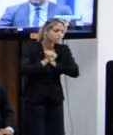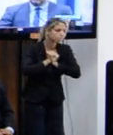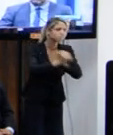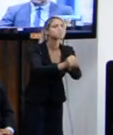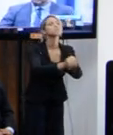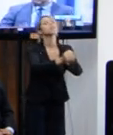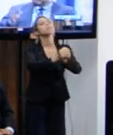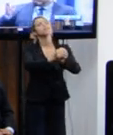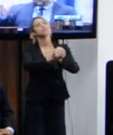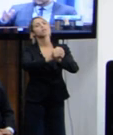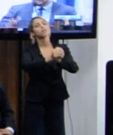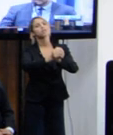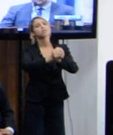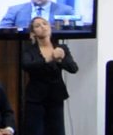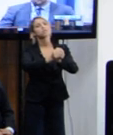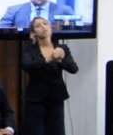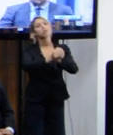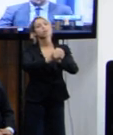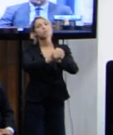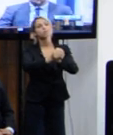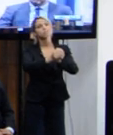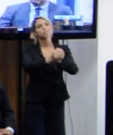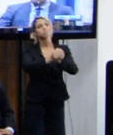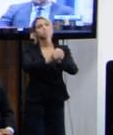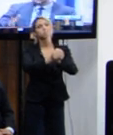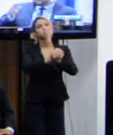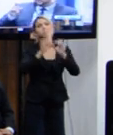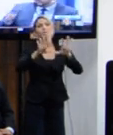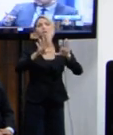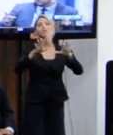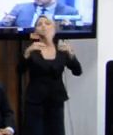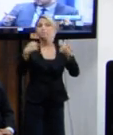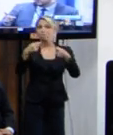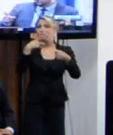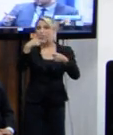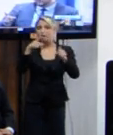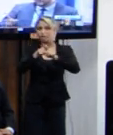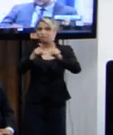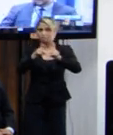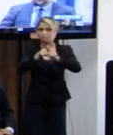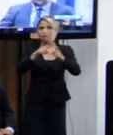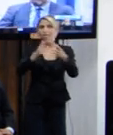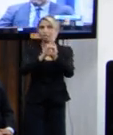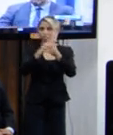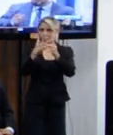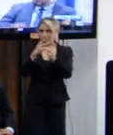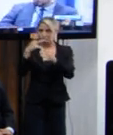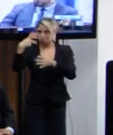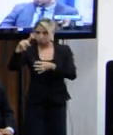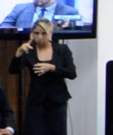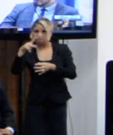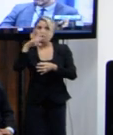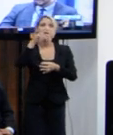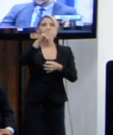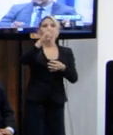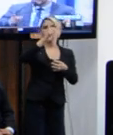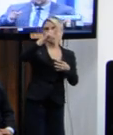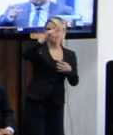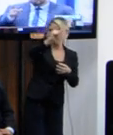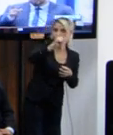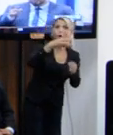gostaria de citar também a presença de doutora Vera, que eu conheci antes do governo geral e antes da política,